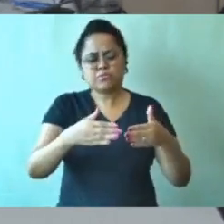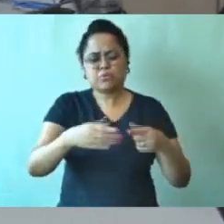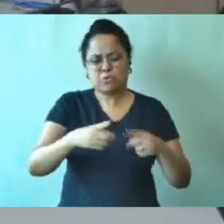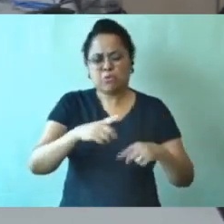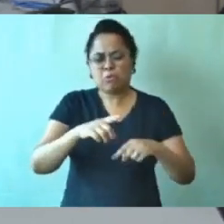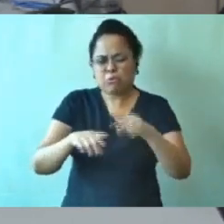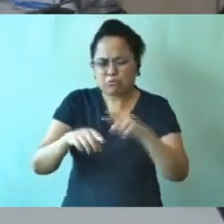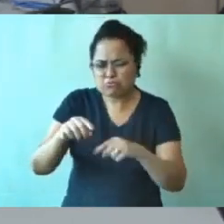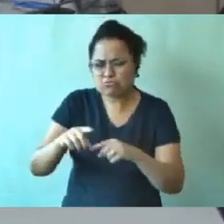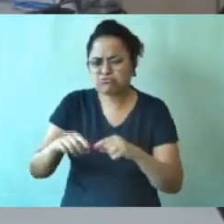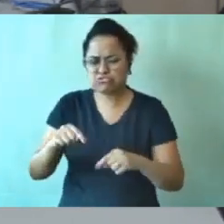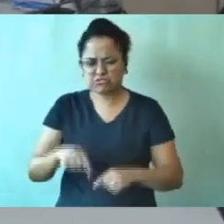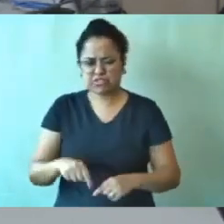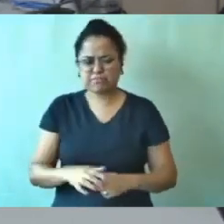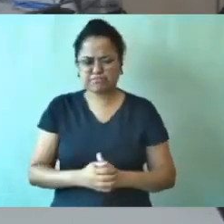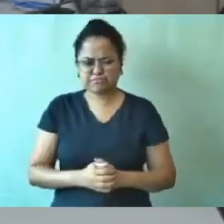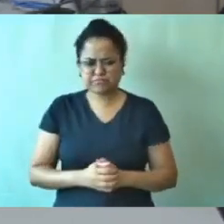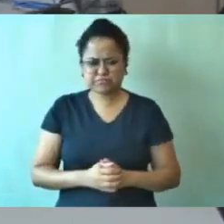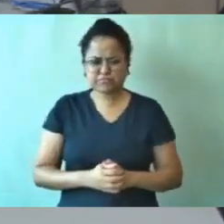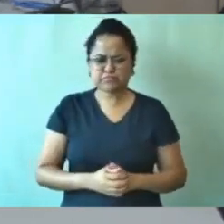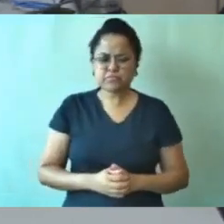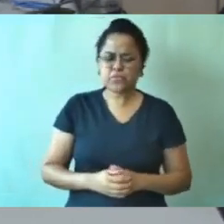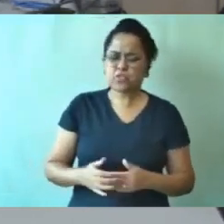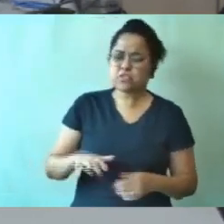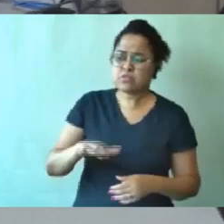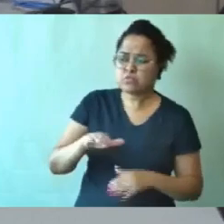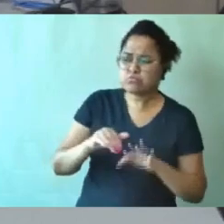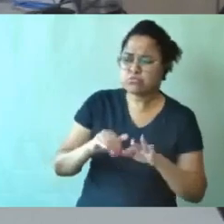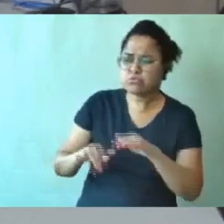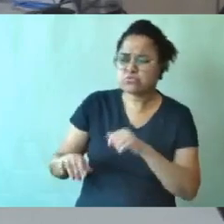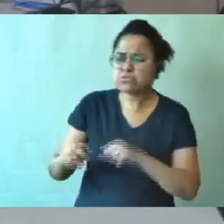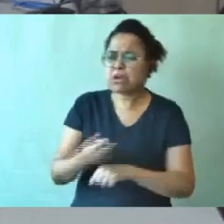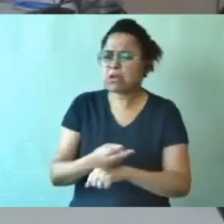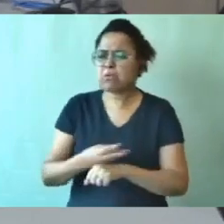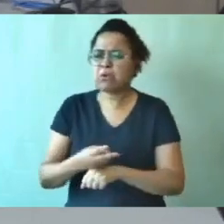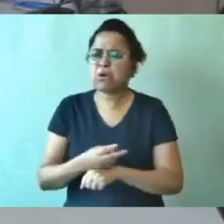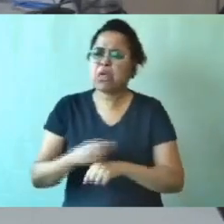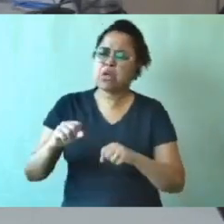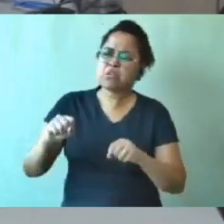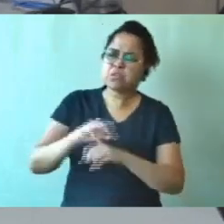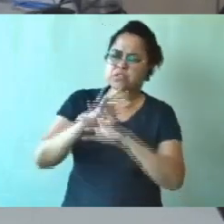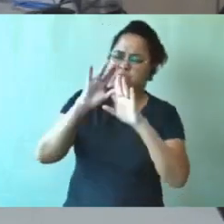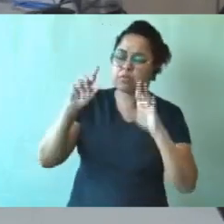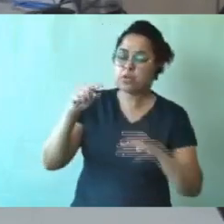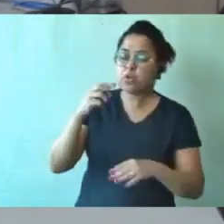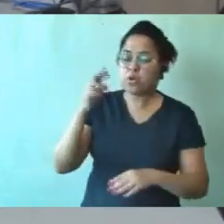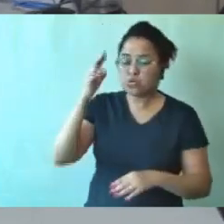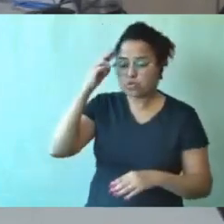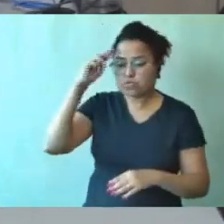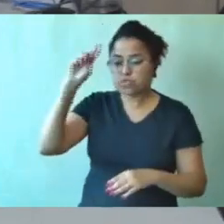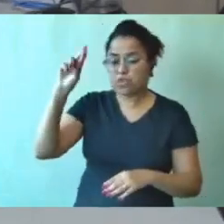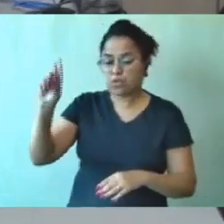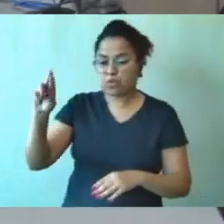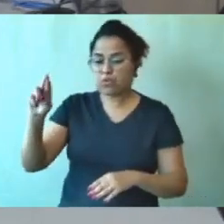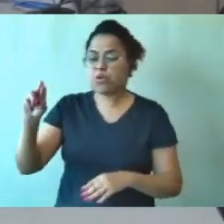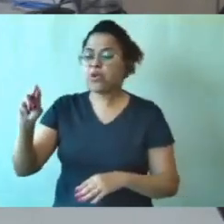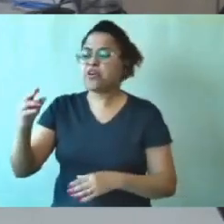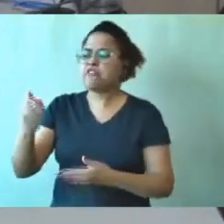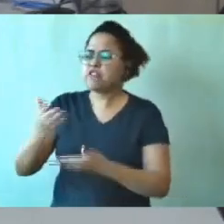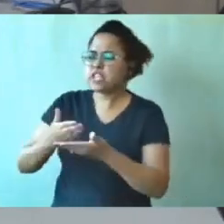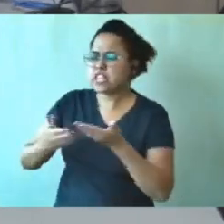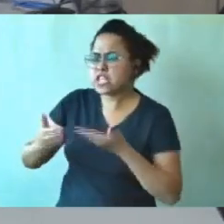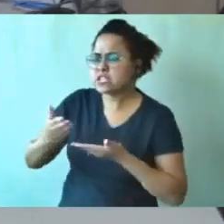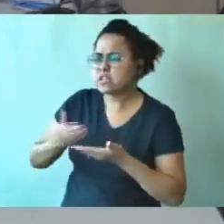buscando esclarecimento, é justamente o quê? O senhor faz a transação com o senhor Nilo,